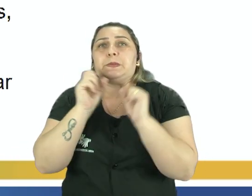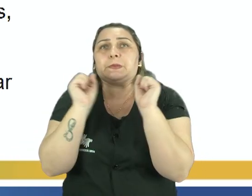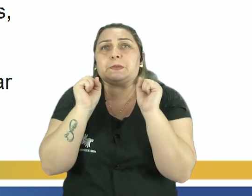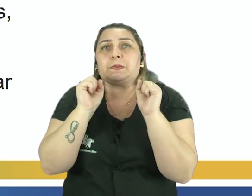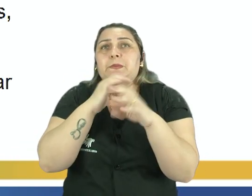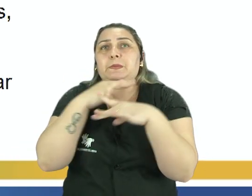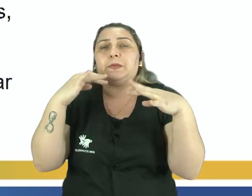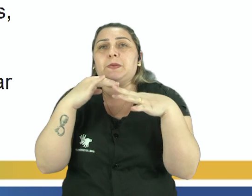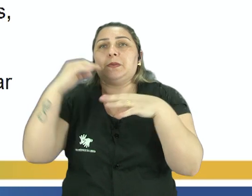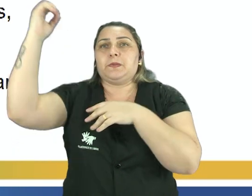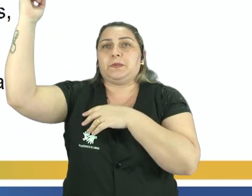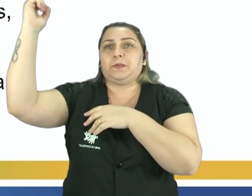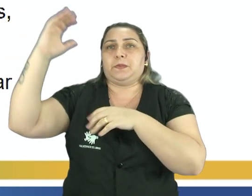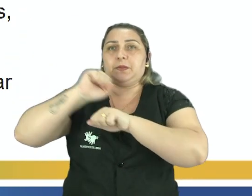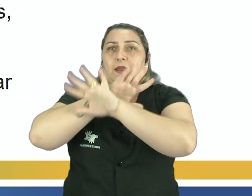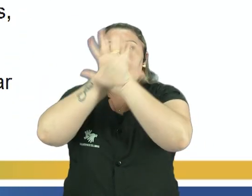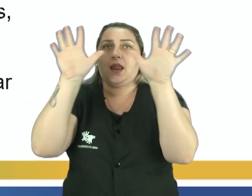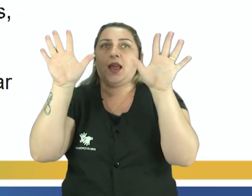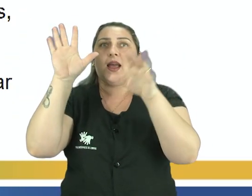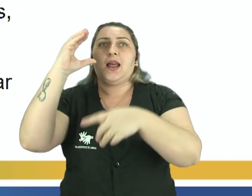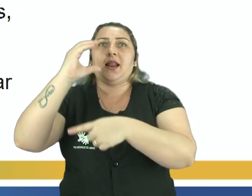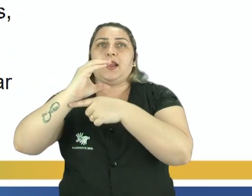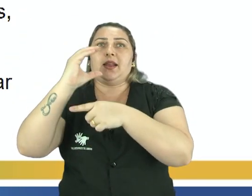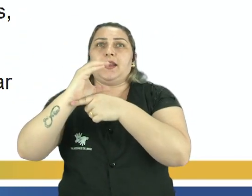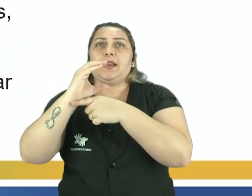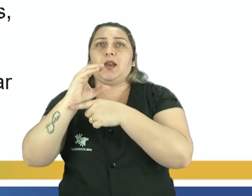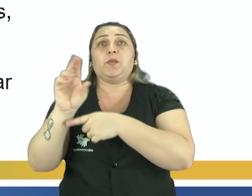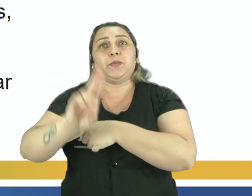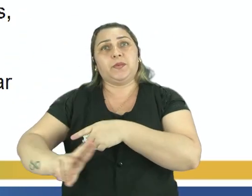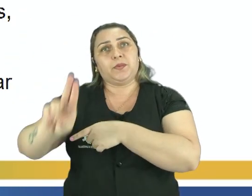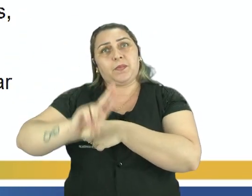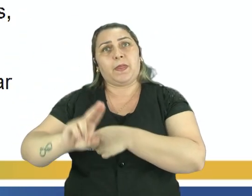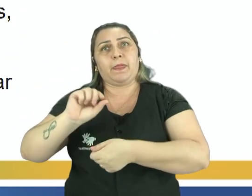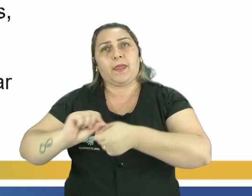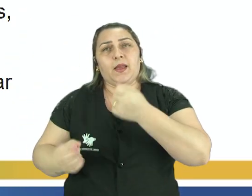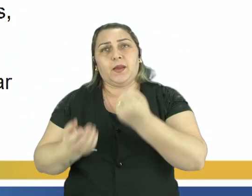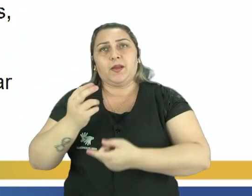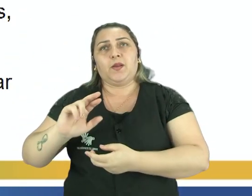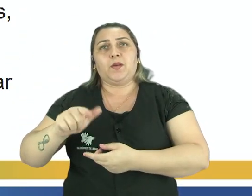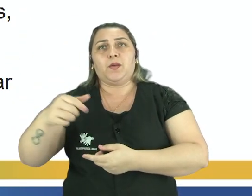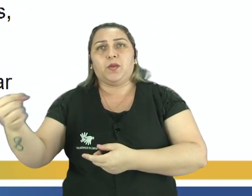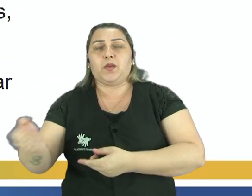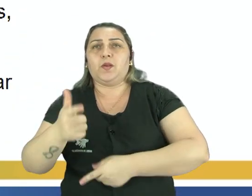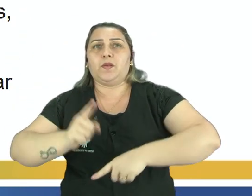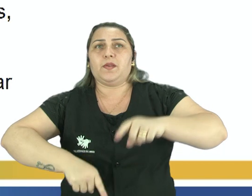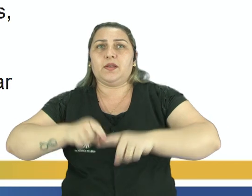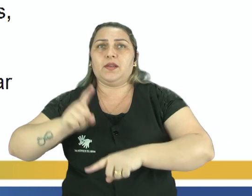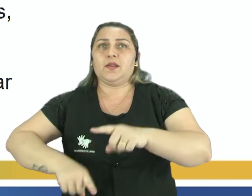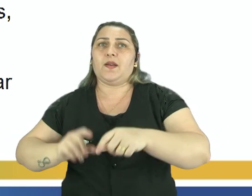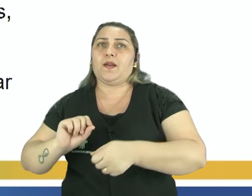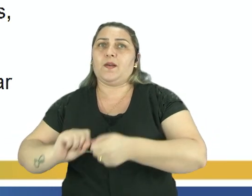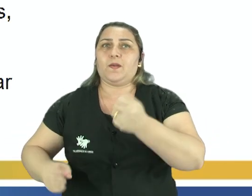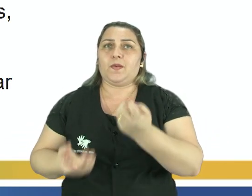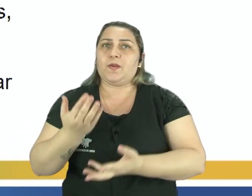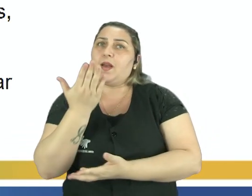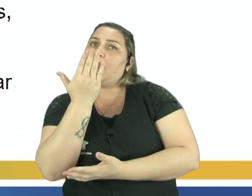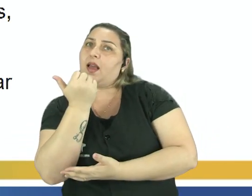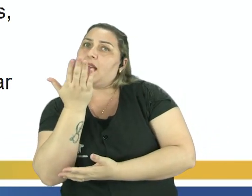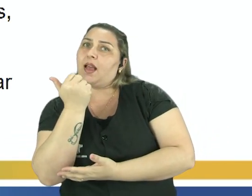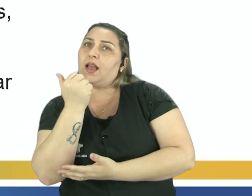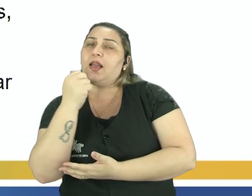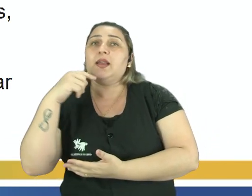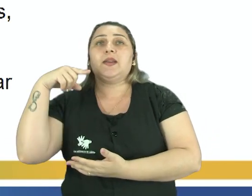do frio e iluminar. Letra C, ele era utilizado para construir novos equipamentos,